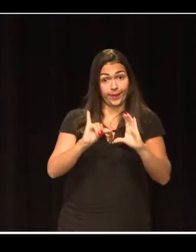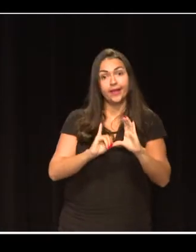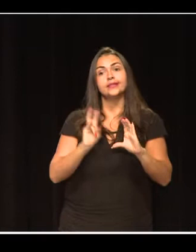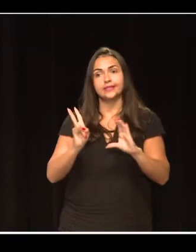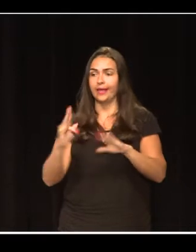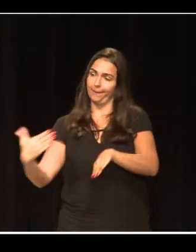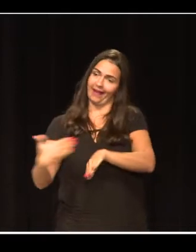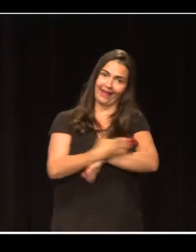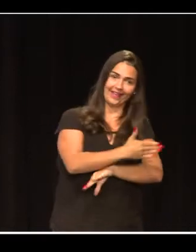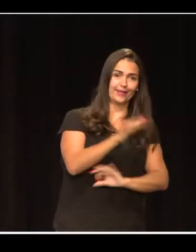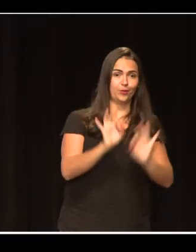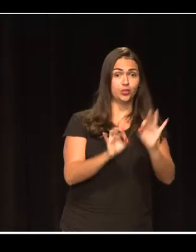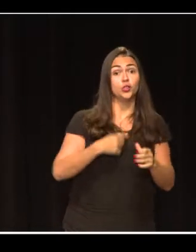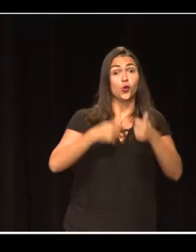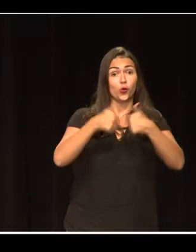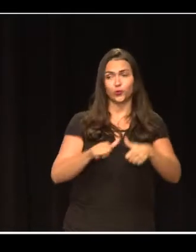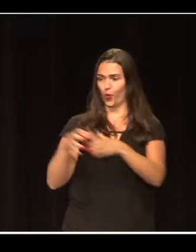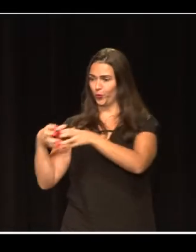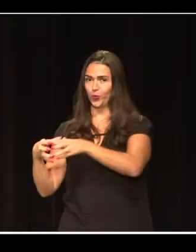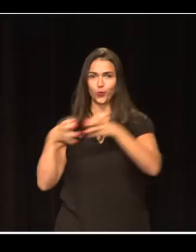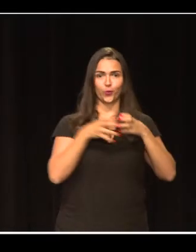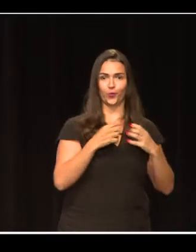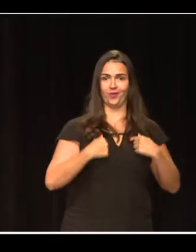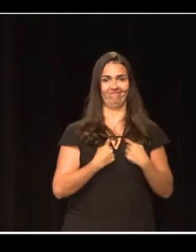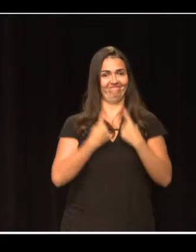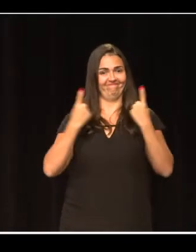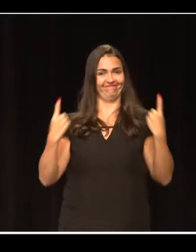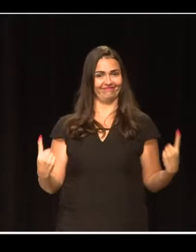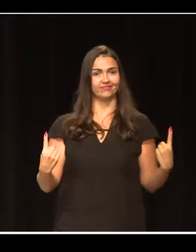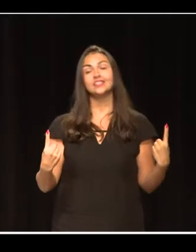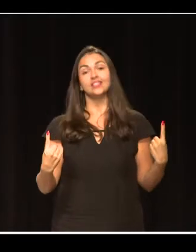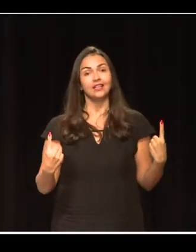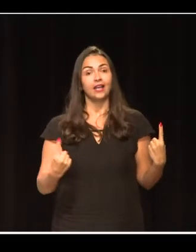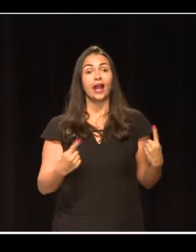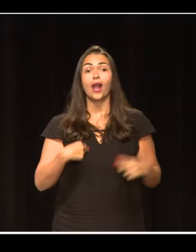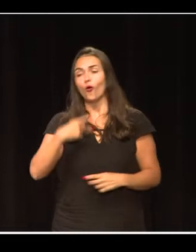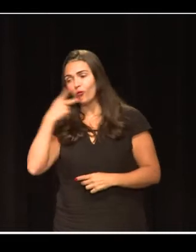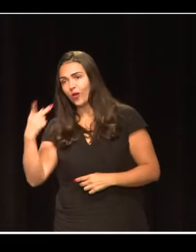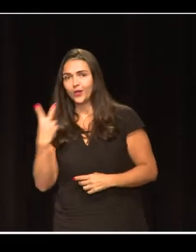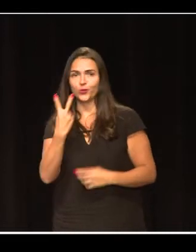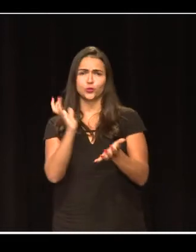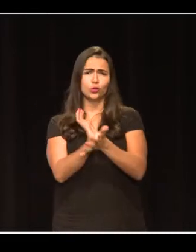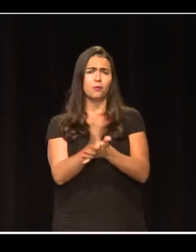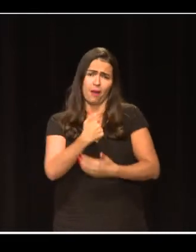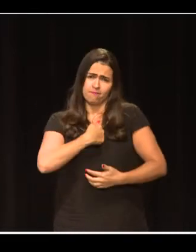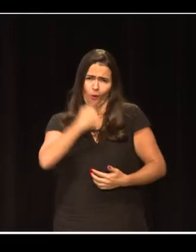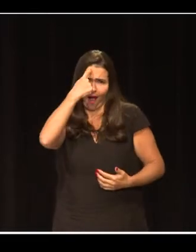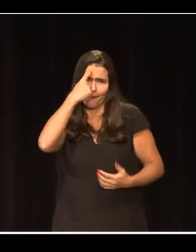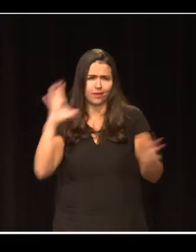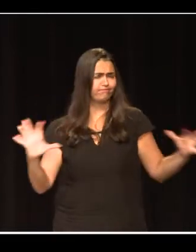entrando no projeto também. Eu estou nos 2 grupos, então eu falo dos dois grupos, mas para mim é uma coisa só. Eu